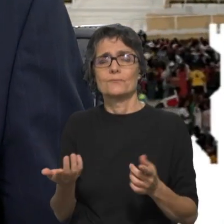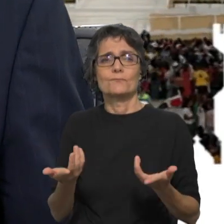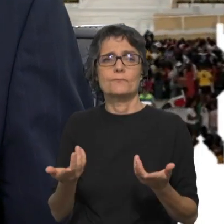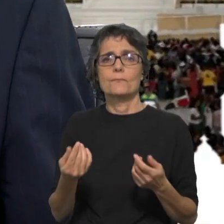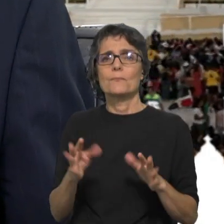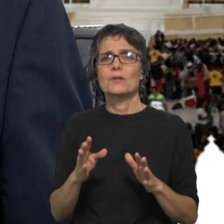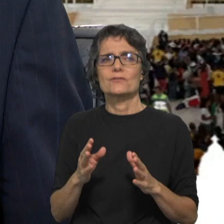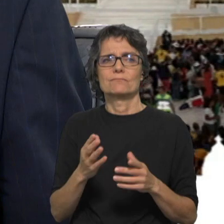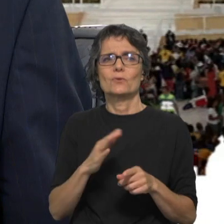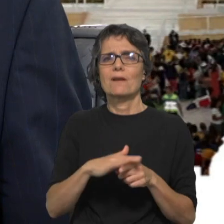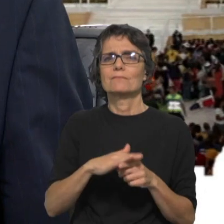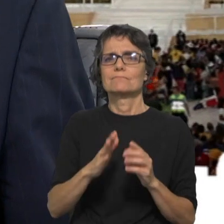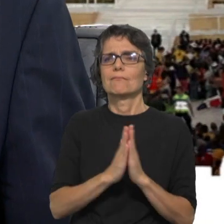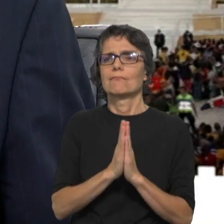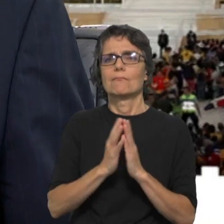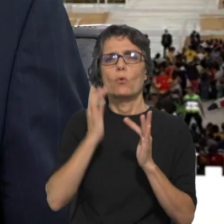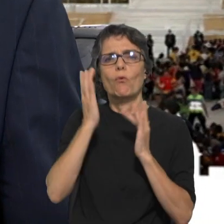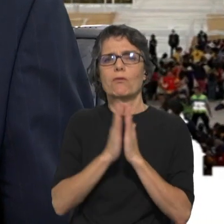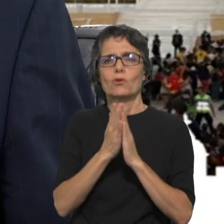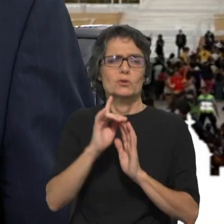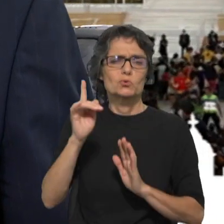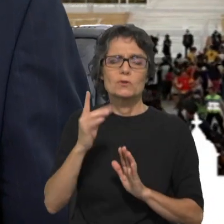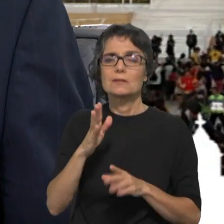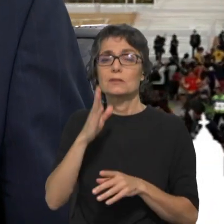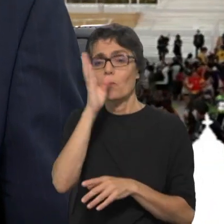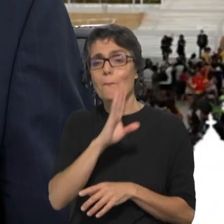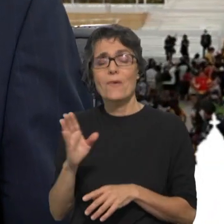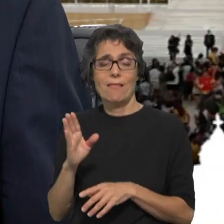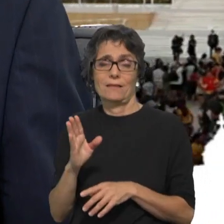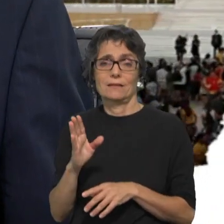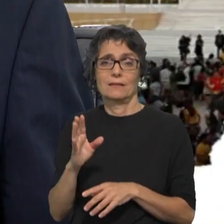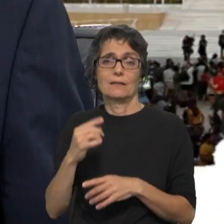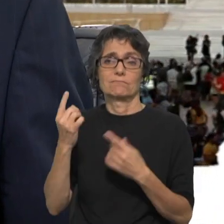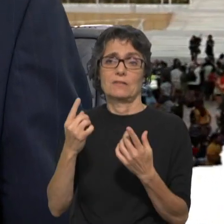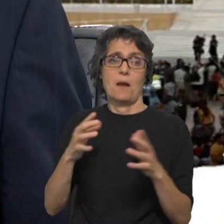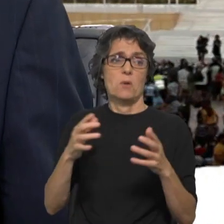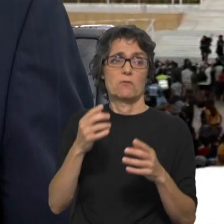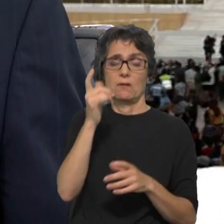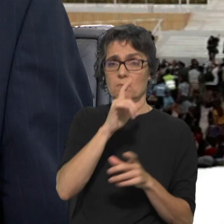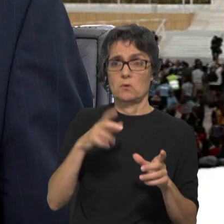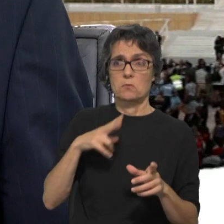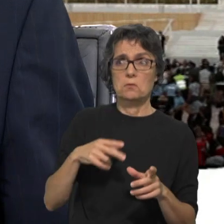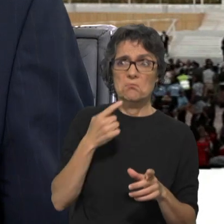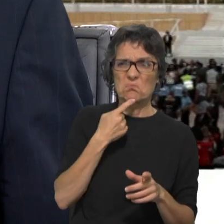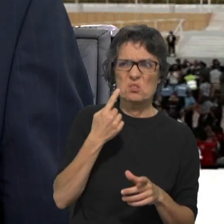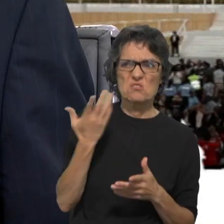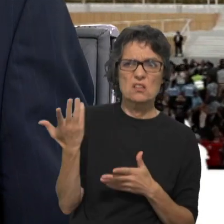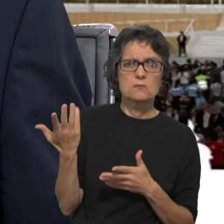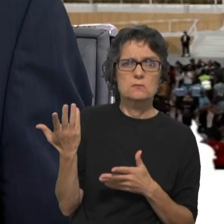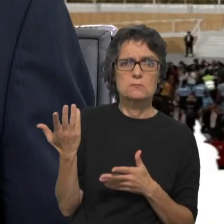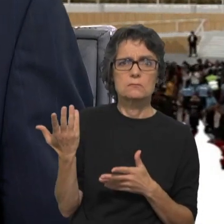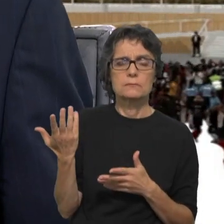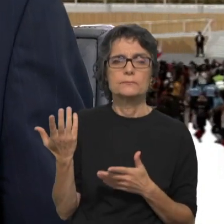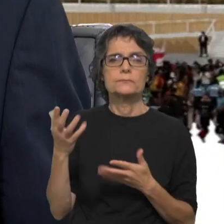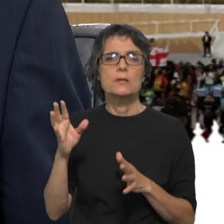necessariamente doutrinária ou teológica, mas hábitos que realmente eram um pouco estranhos à maioria da população portuguesa, que muitas vezes eram